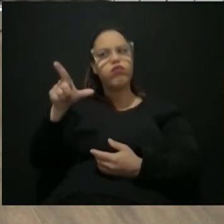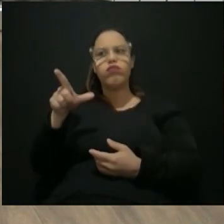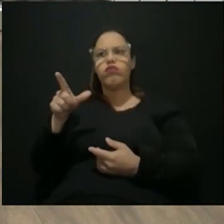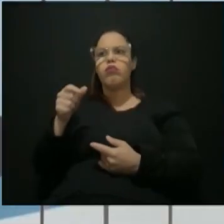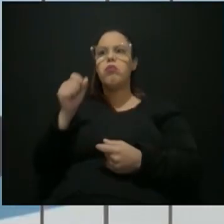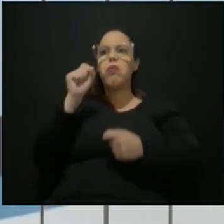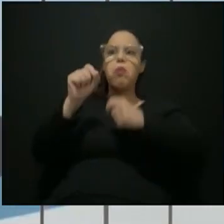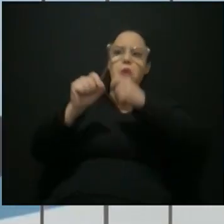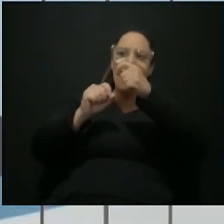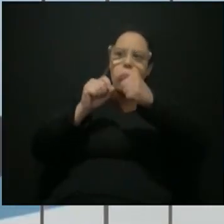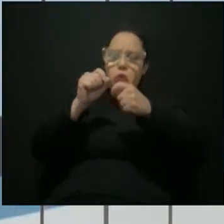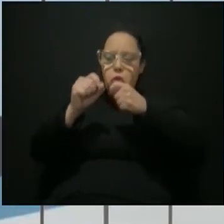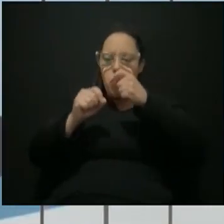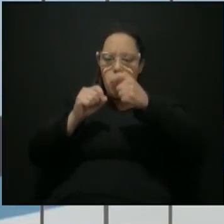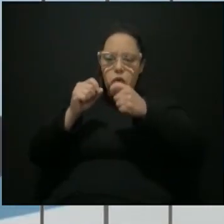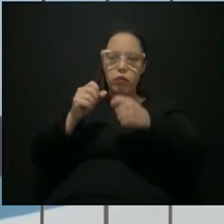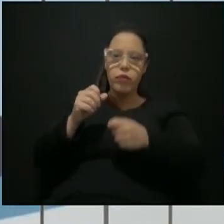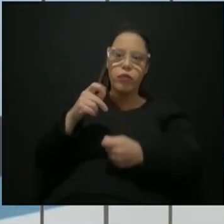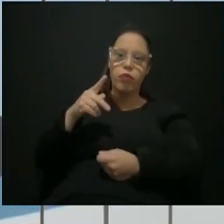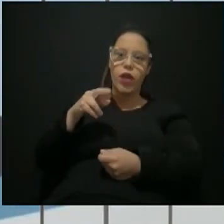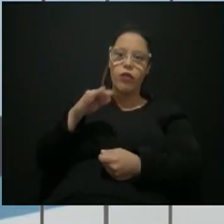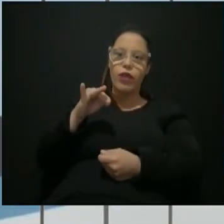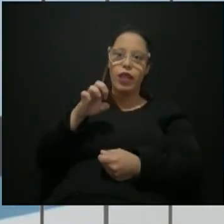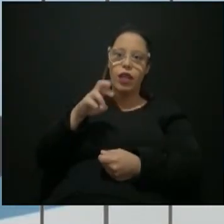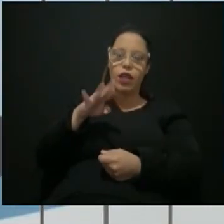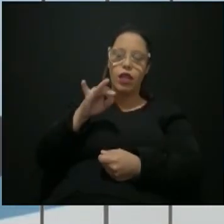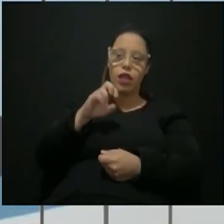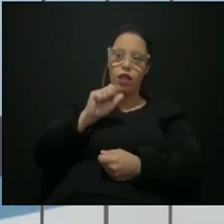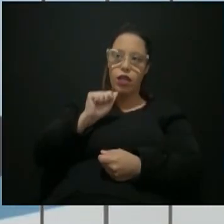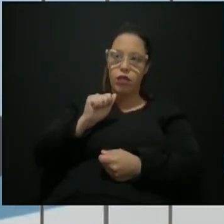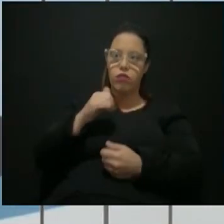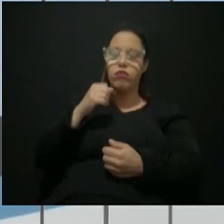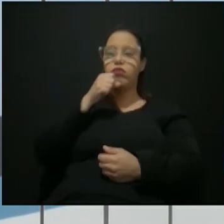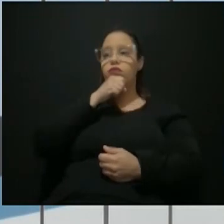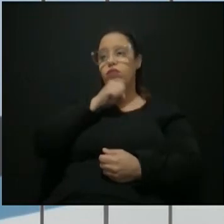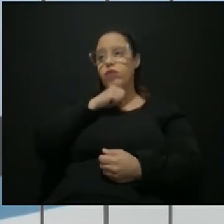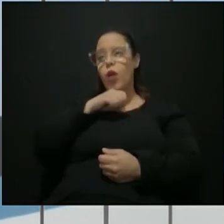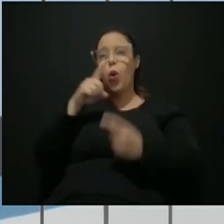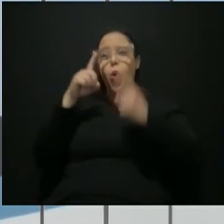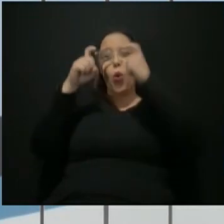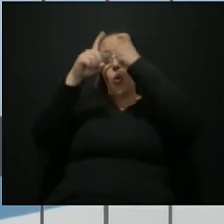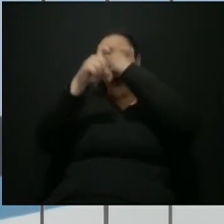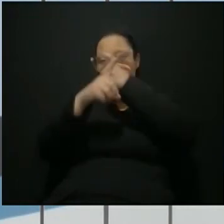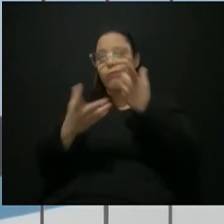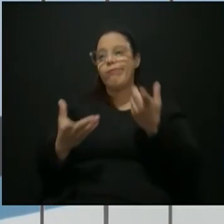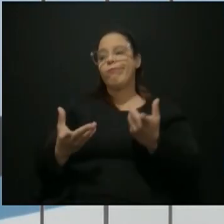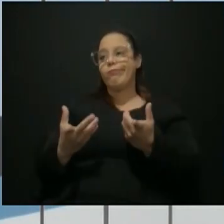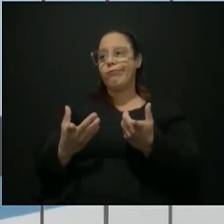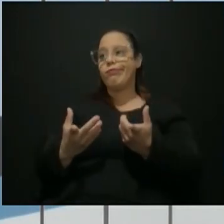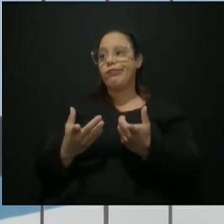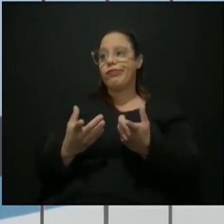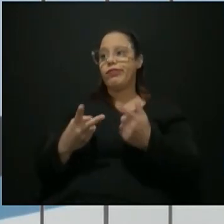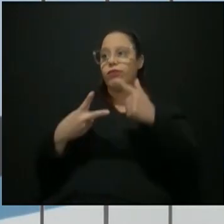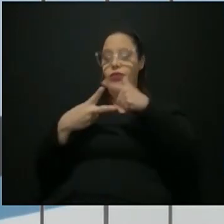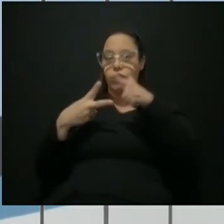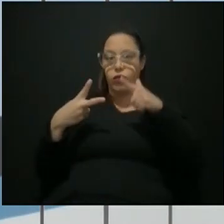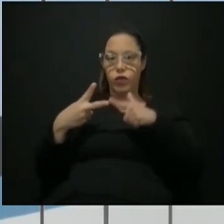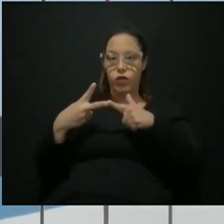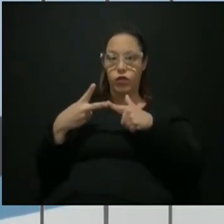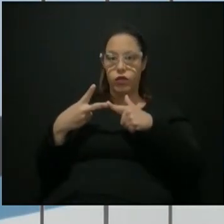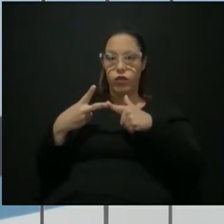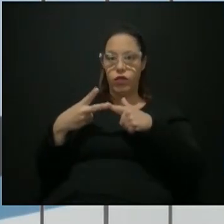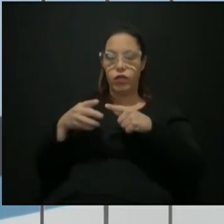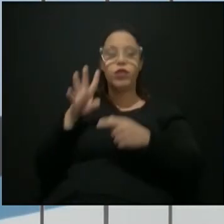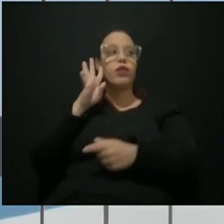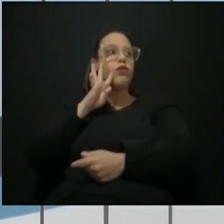né, de previdência para o seu envelhecimento. Então esse é um grande desafio e ele tem duas perspectivas interessantes, né? Uma é a